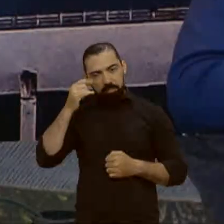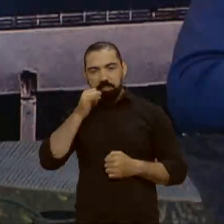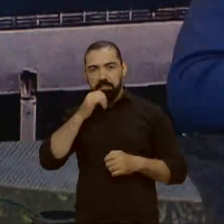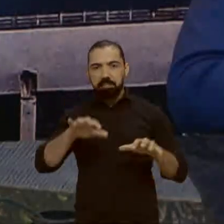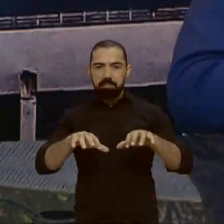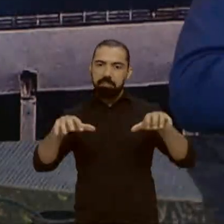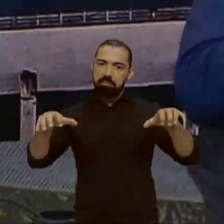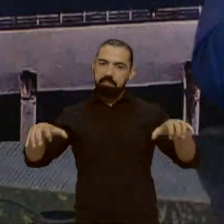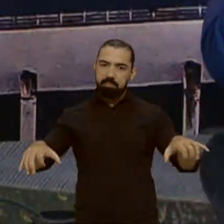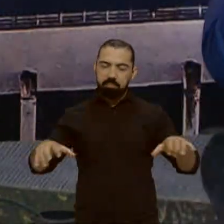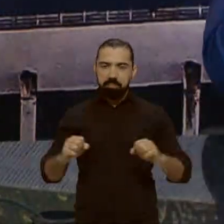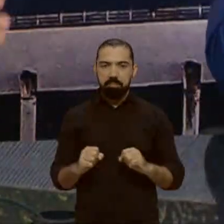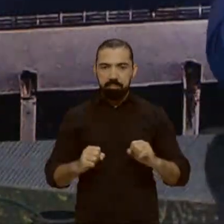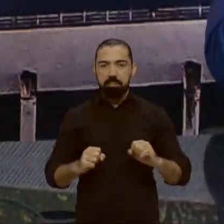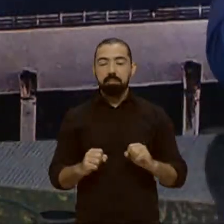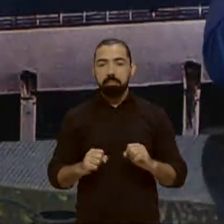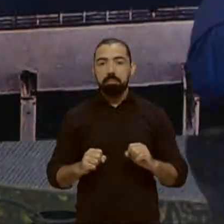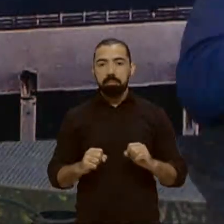opostos, polos